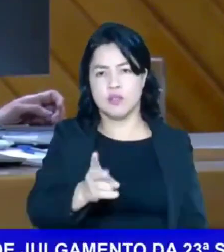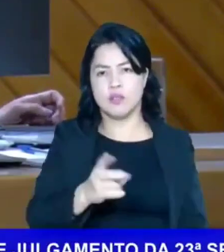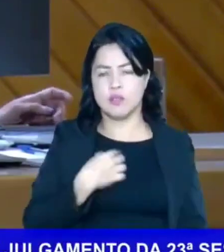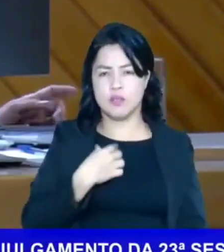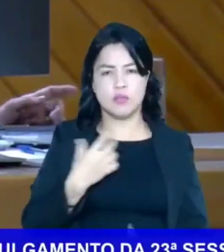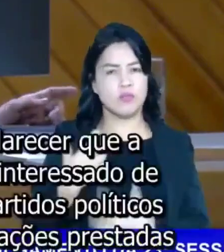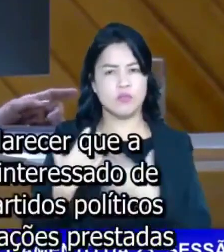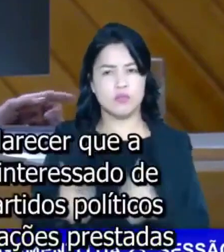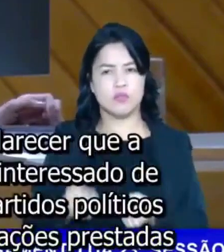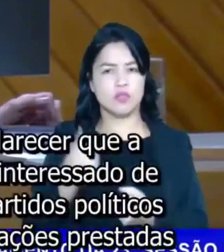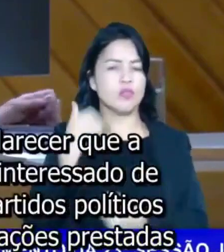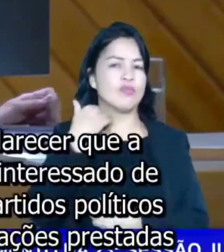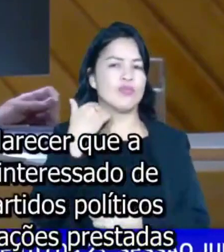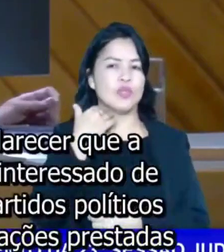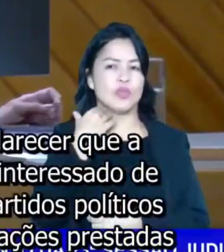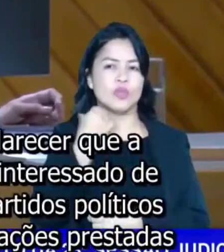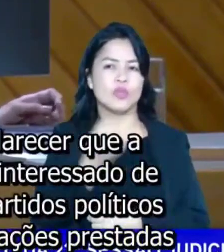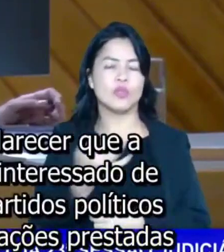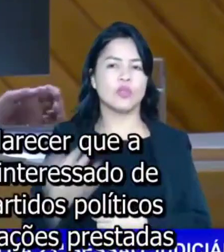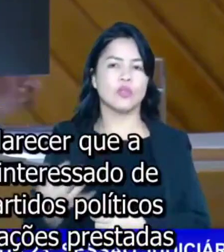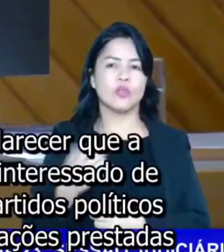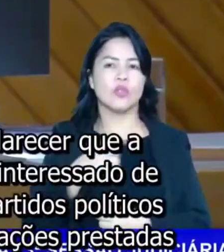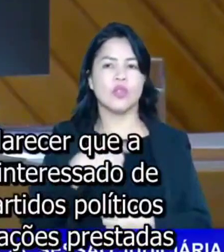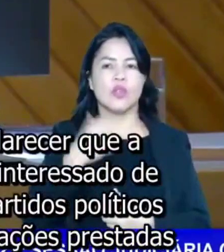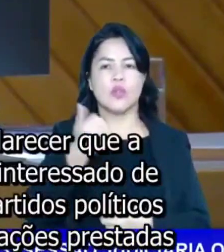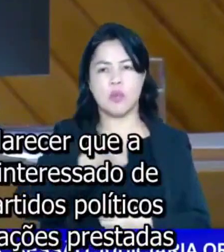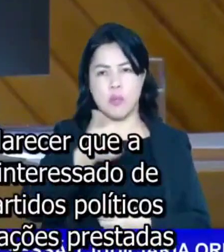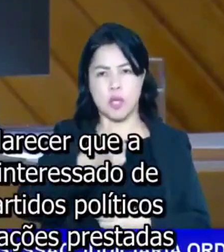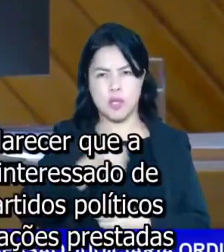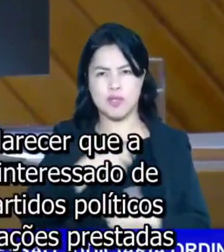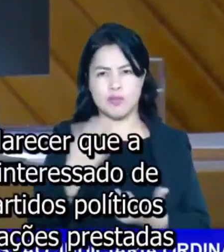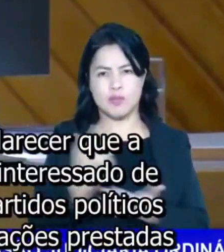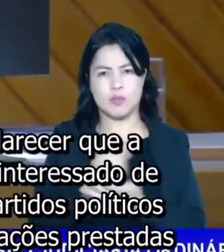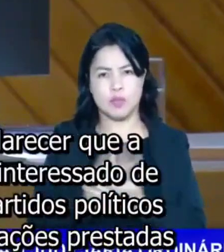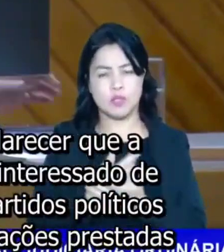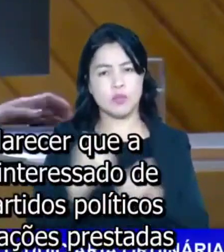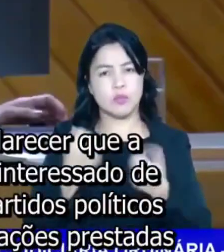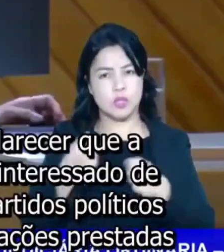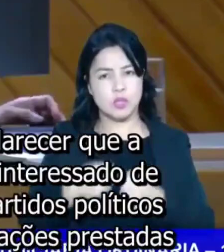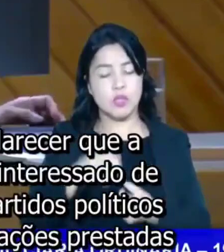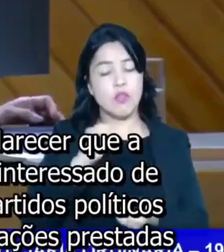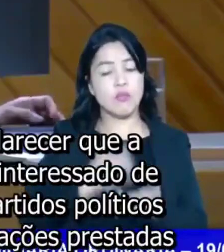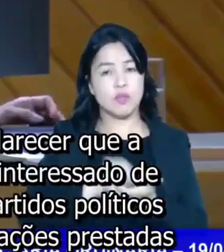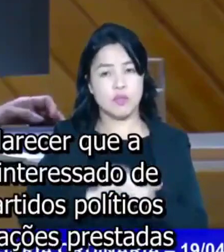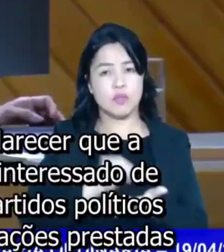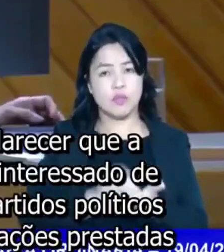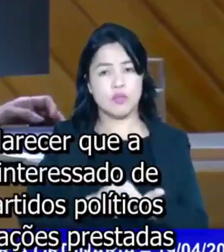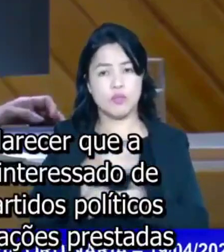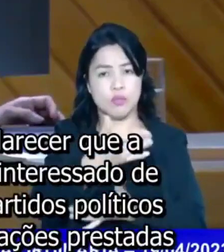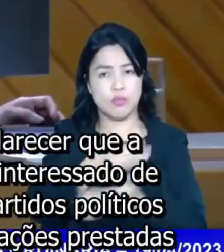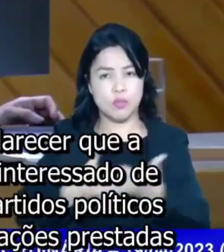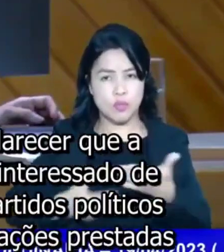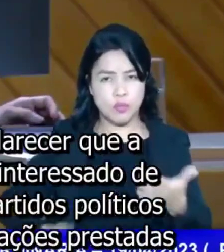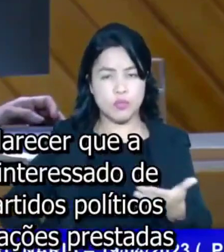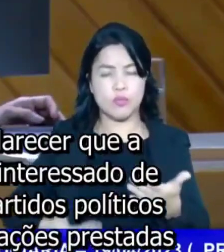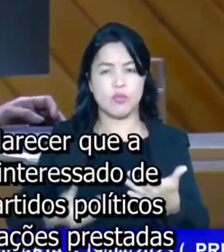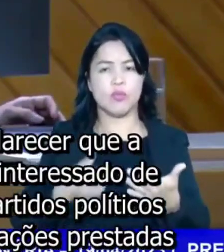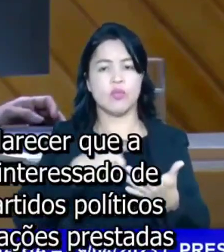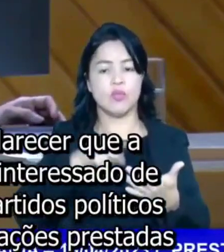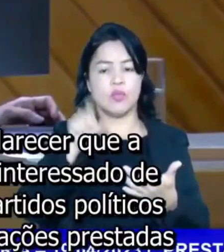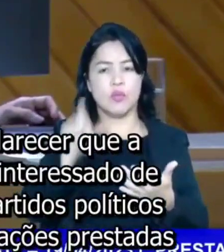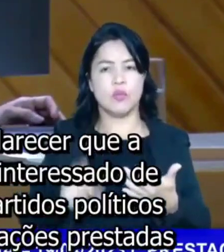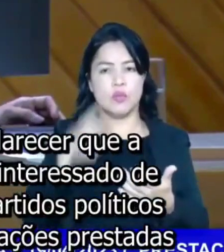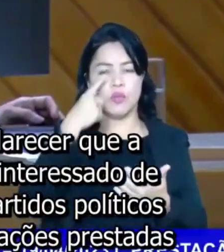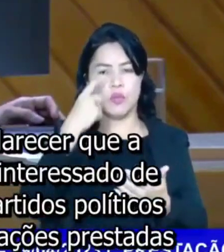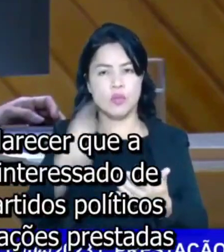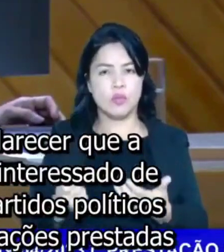das contas, né? Com relação à primeira falha, é necessário aqui esclarecer que a ausência da discriminação nos presentes autos pelo interessado